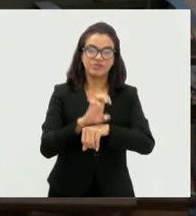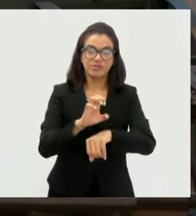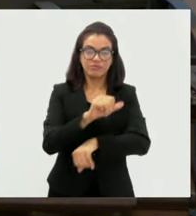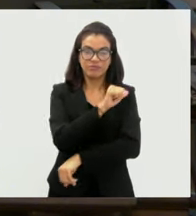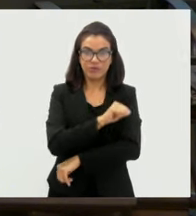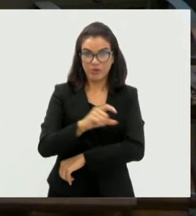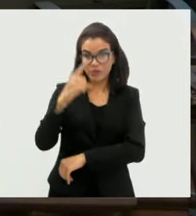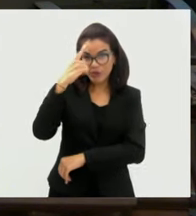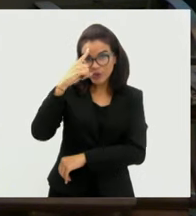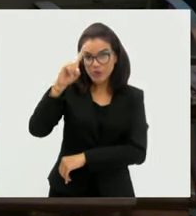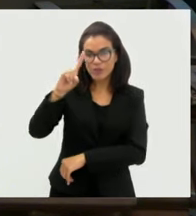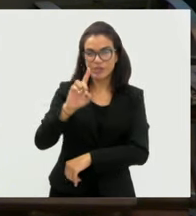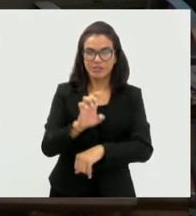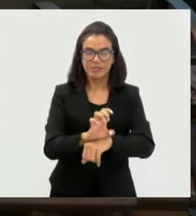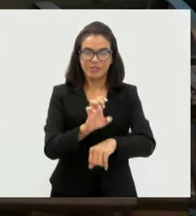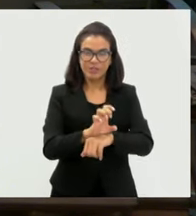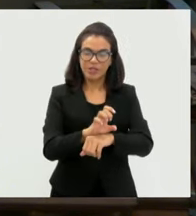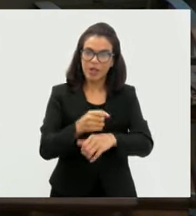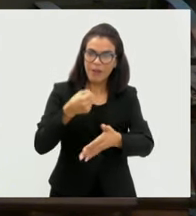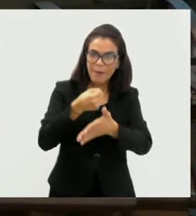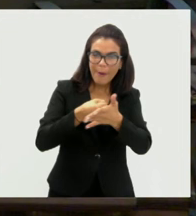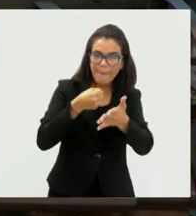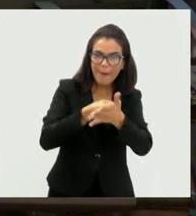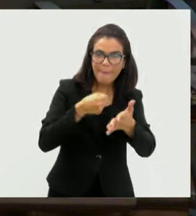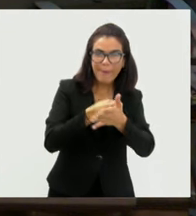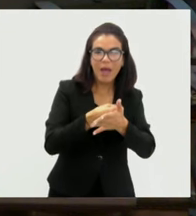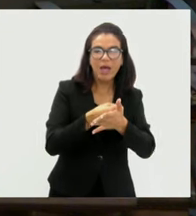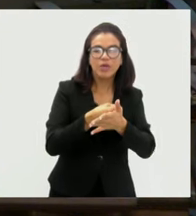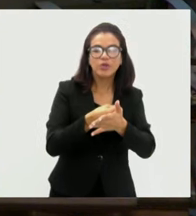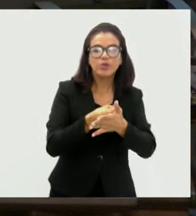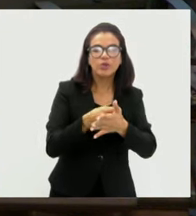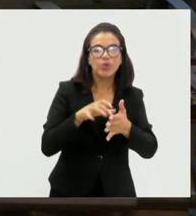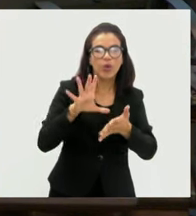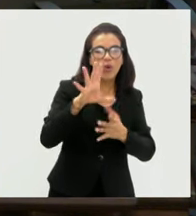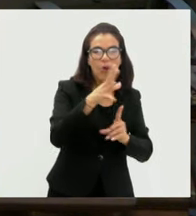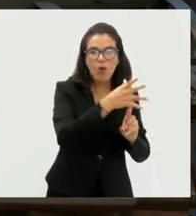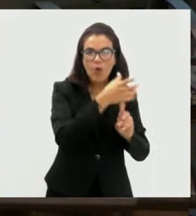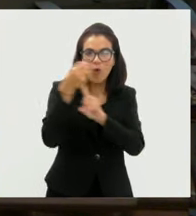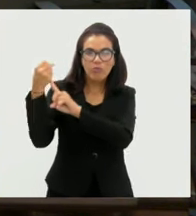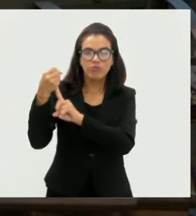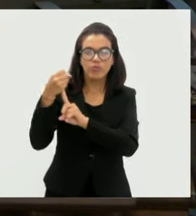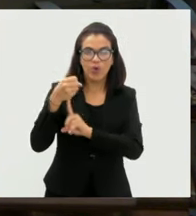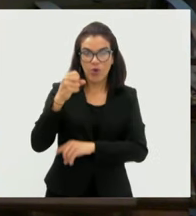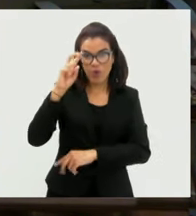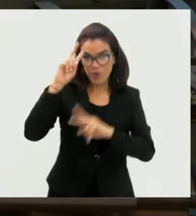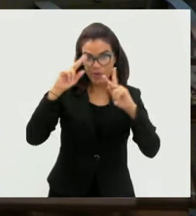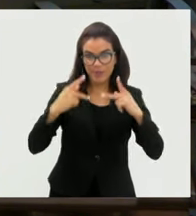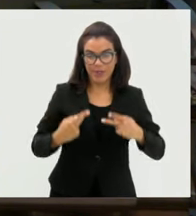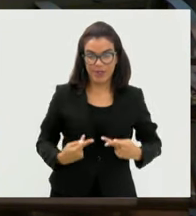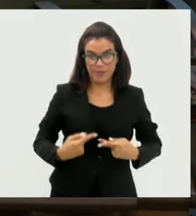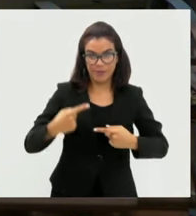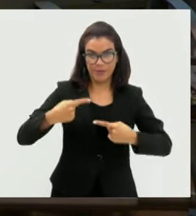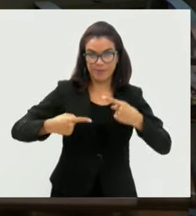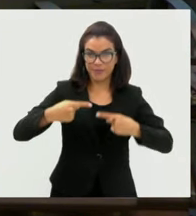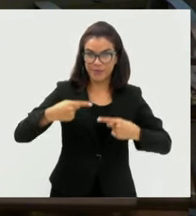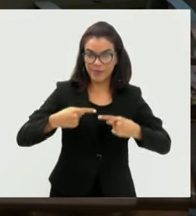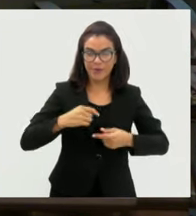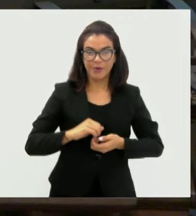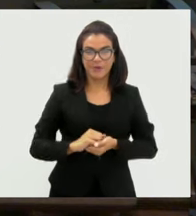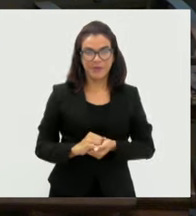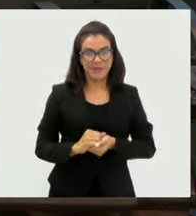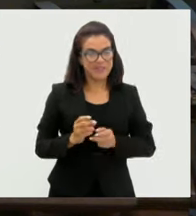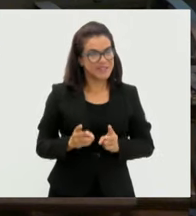Dia Estadual de Combate ao Tráfico Humano. Em discussão, para discutir, como